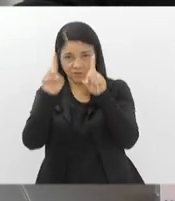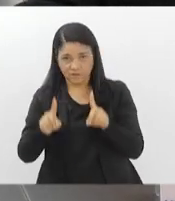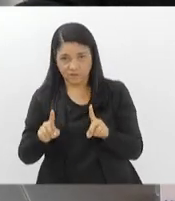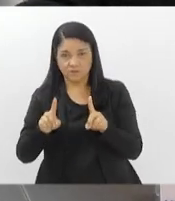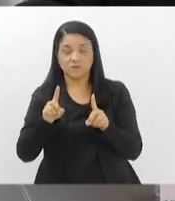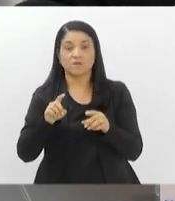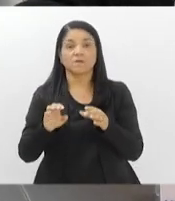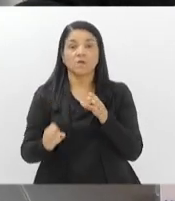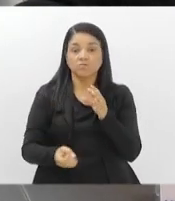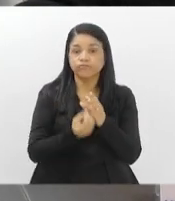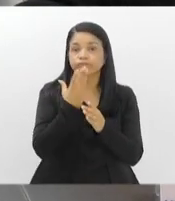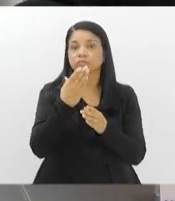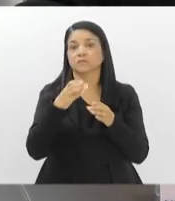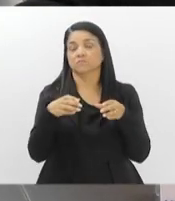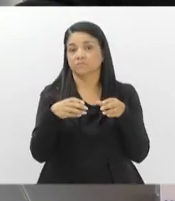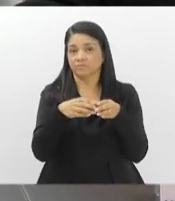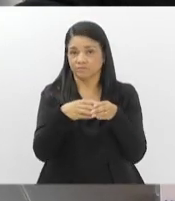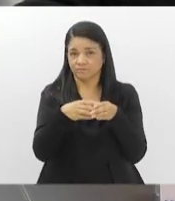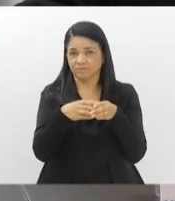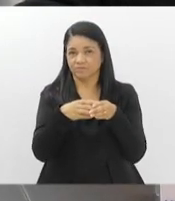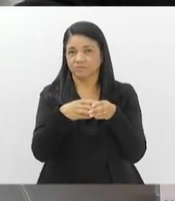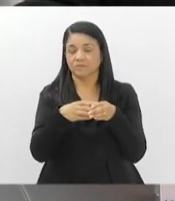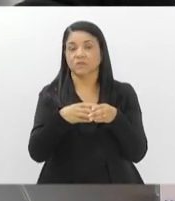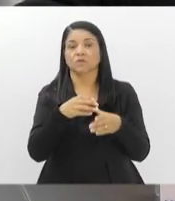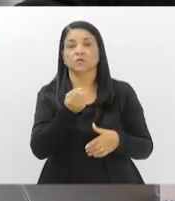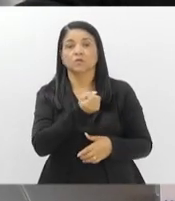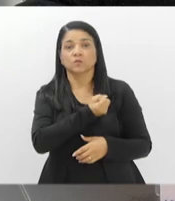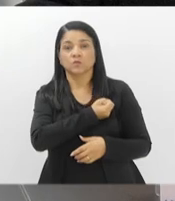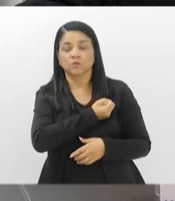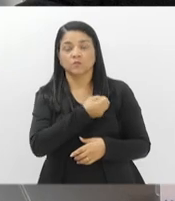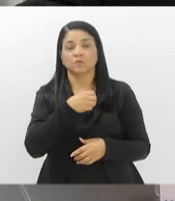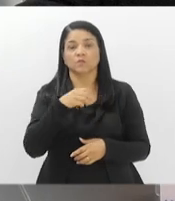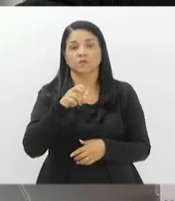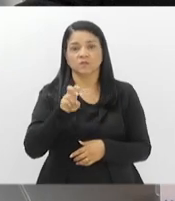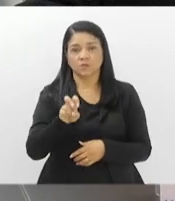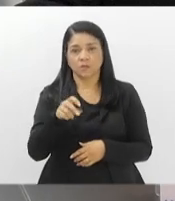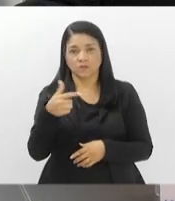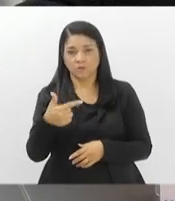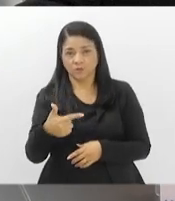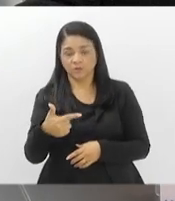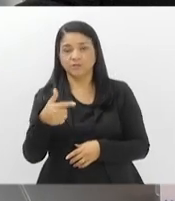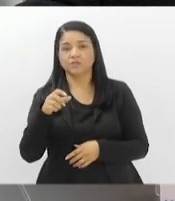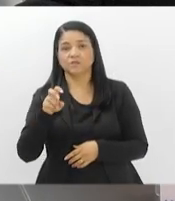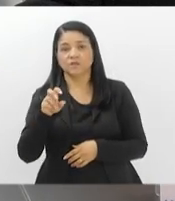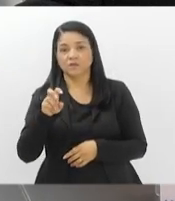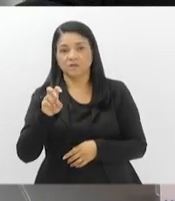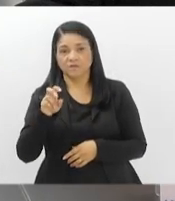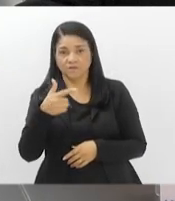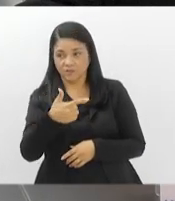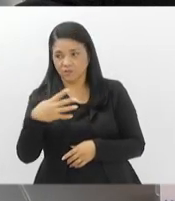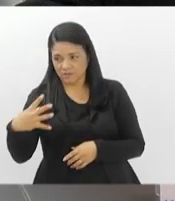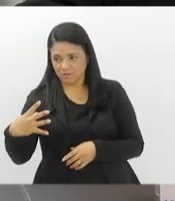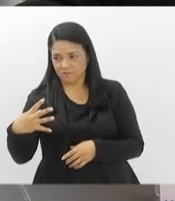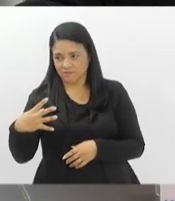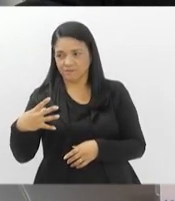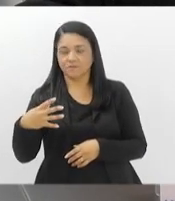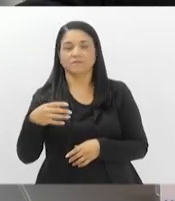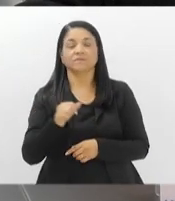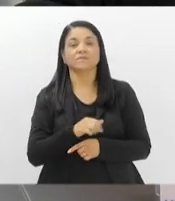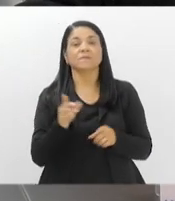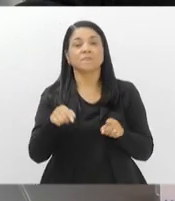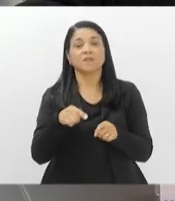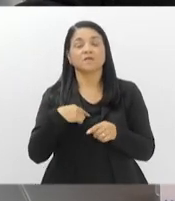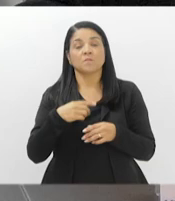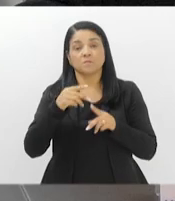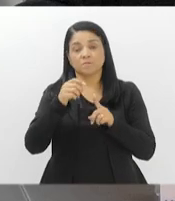origem dessa comissão remonta ao requerimento número 52224 protocolado nesta casa Legislativa no dia 20 de Março de